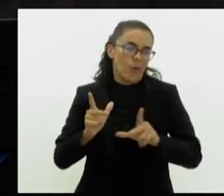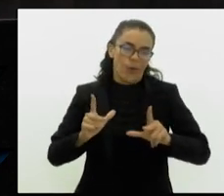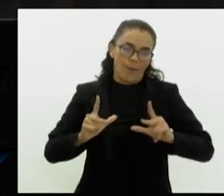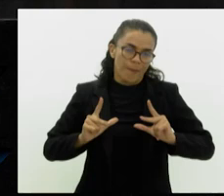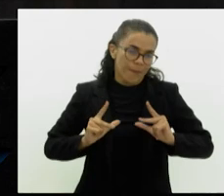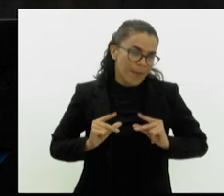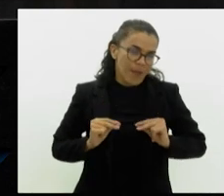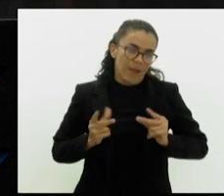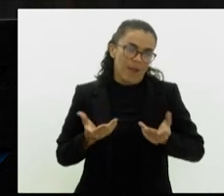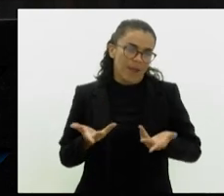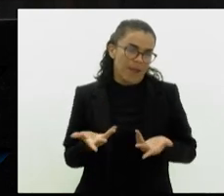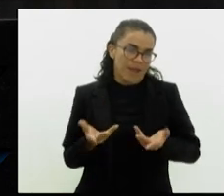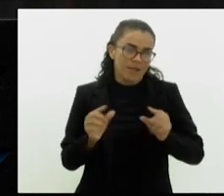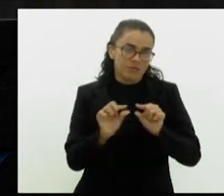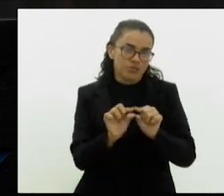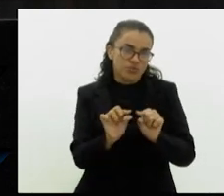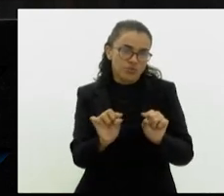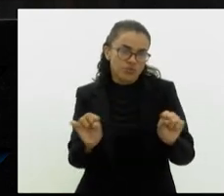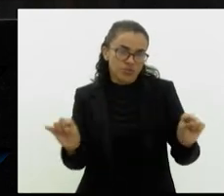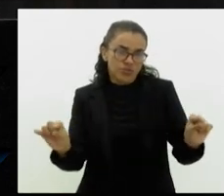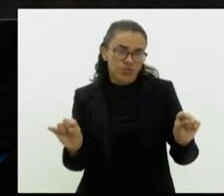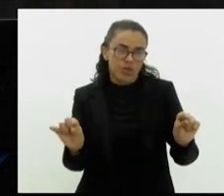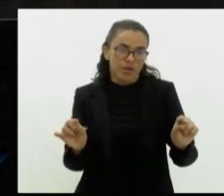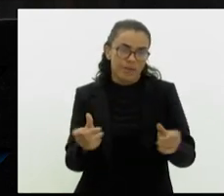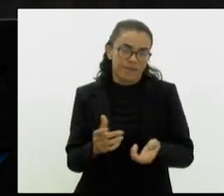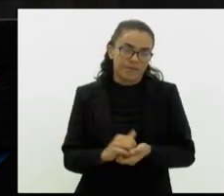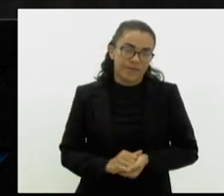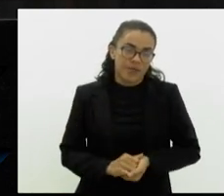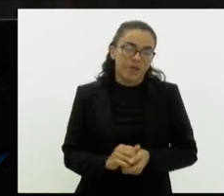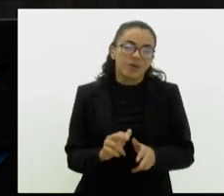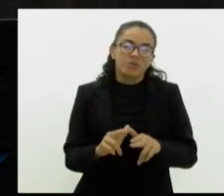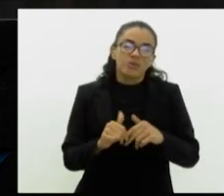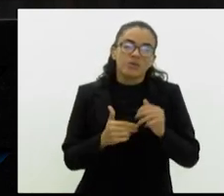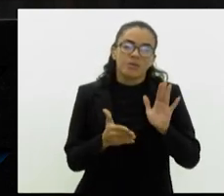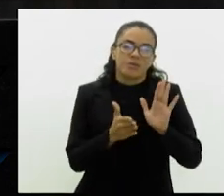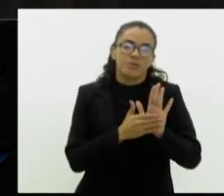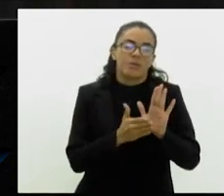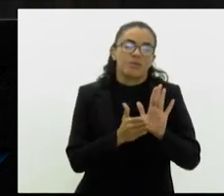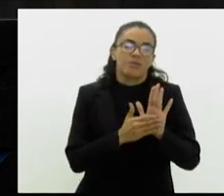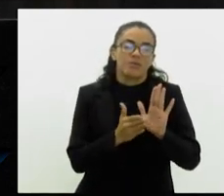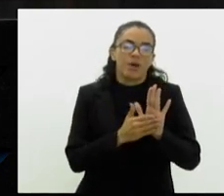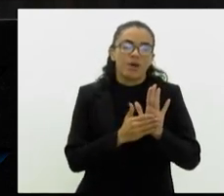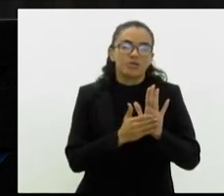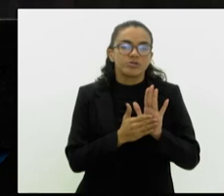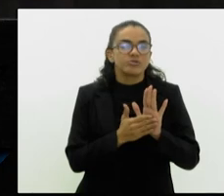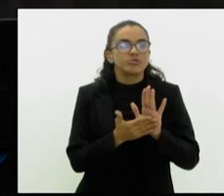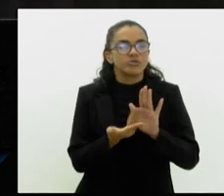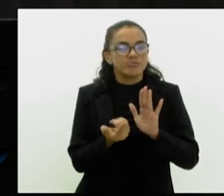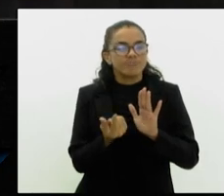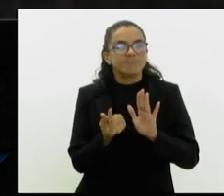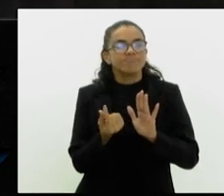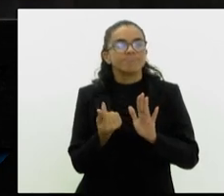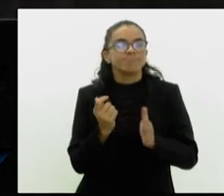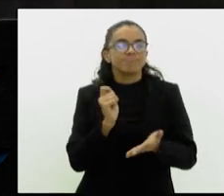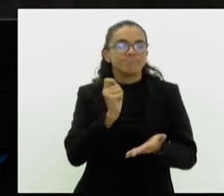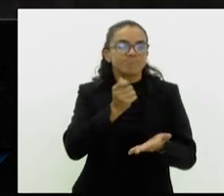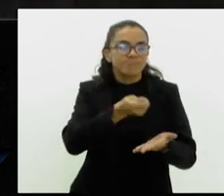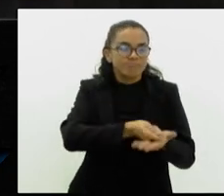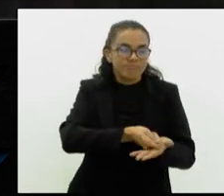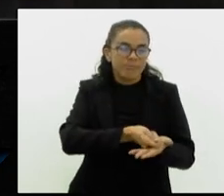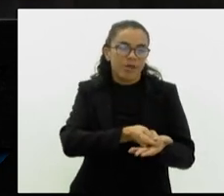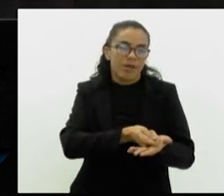uma linha num rodapé por isso a nossa proposta de pensar aqueles que